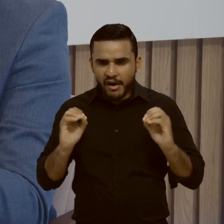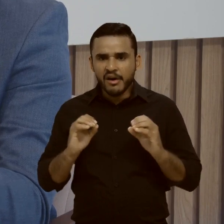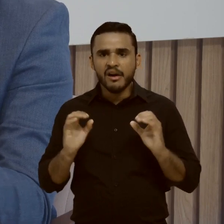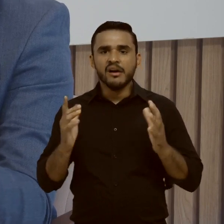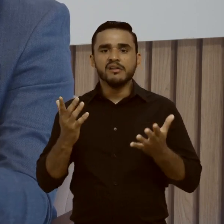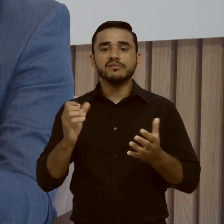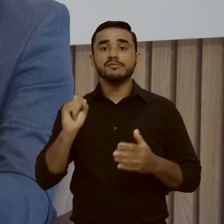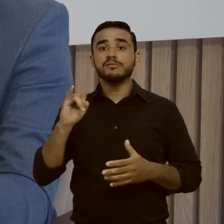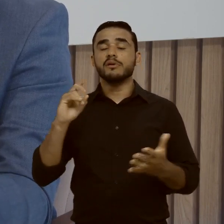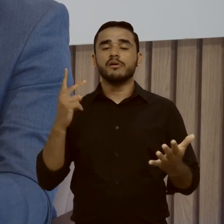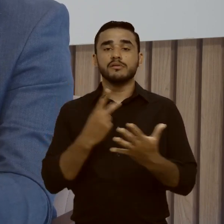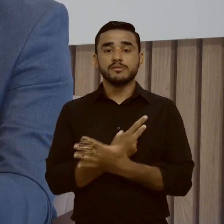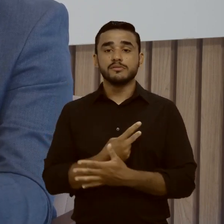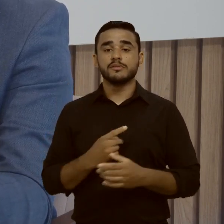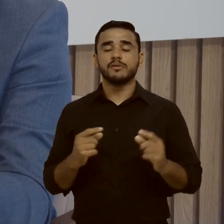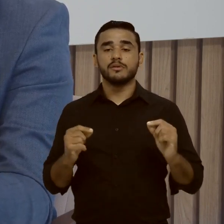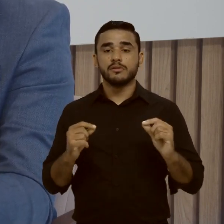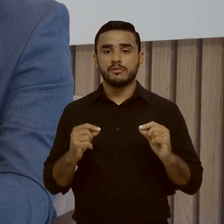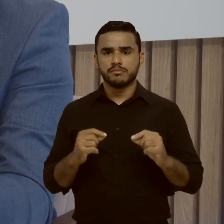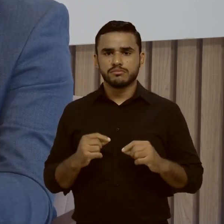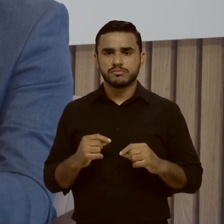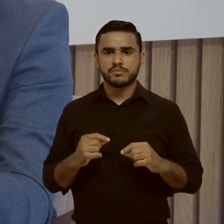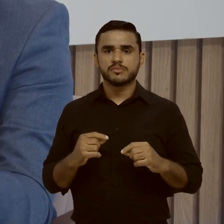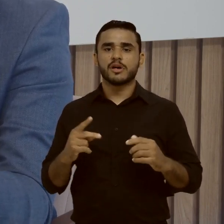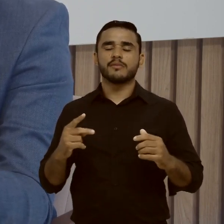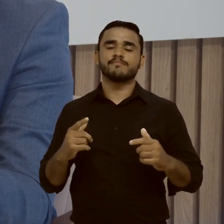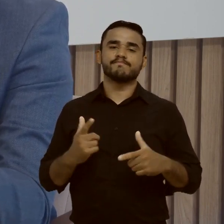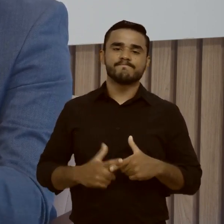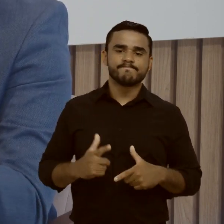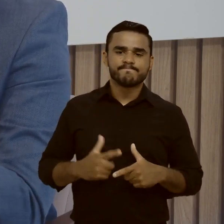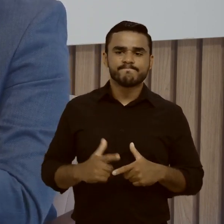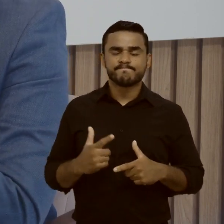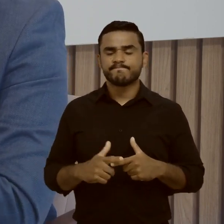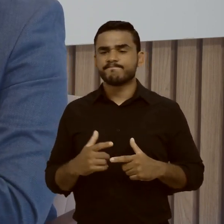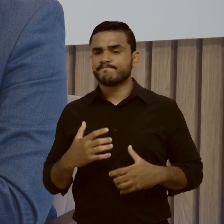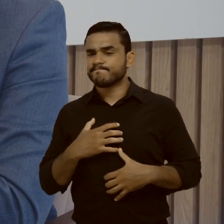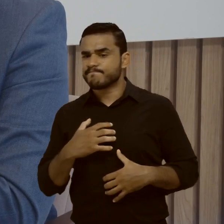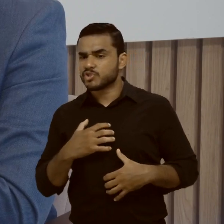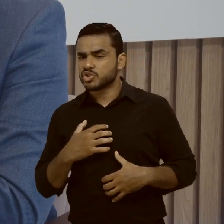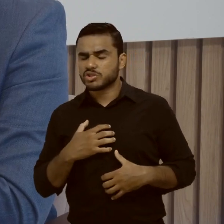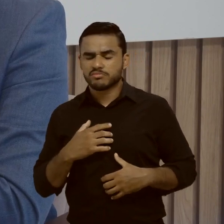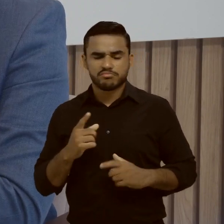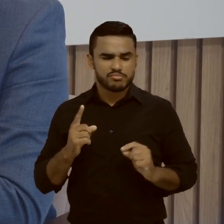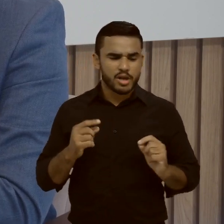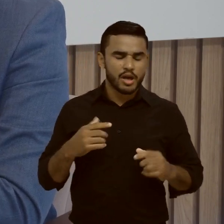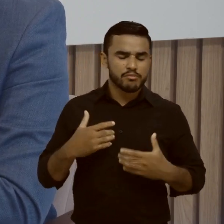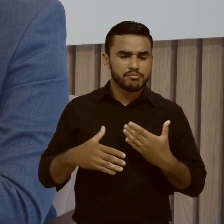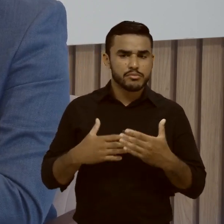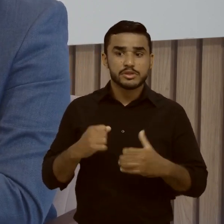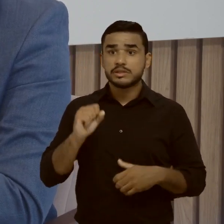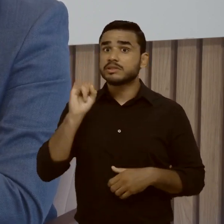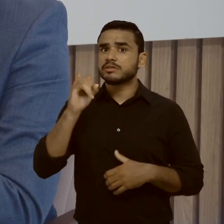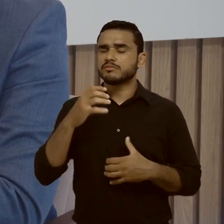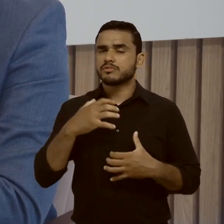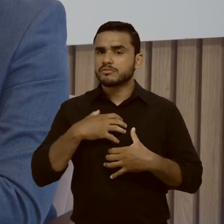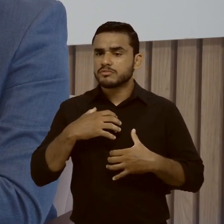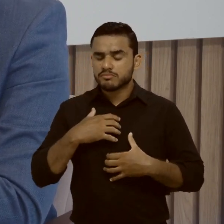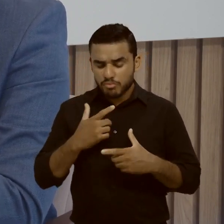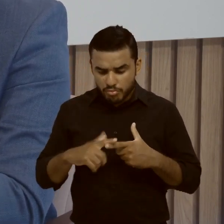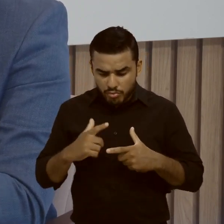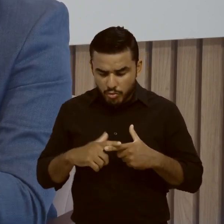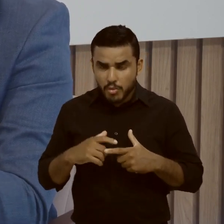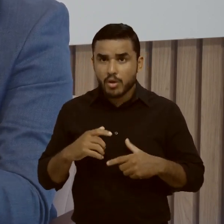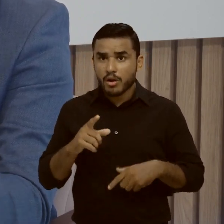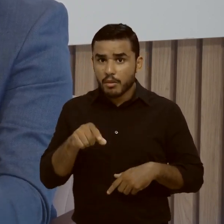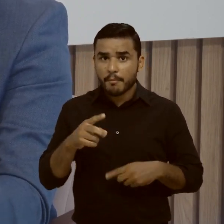ele normalmente está associado ao desenvolvimento, ao crescimento da lesão. E o que a gente precisa estar atento? Existe uma tríade de sintomas